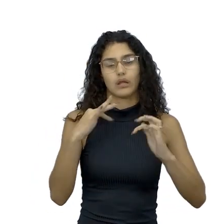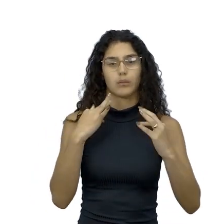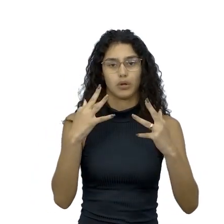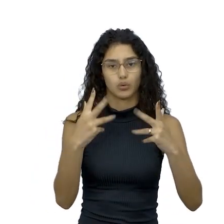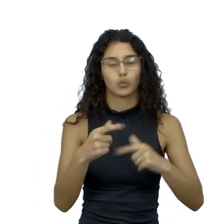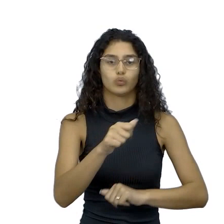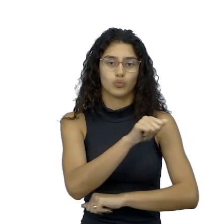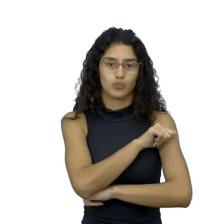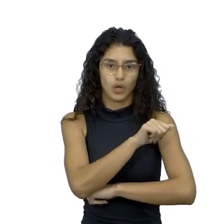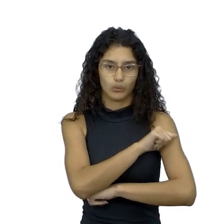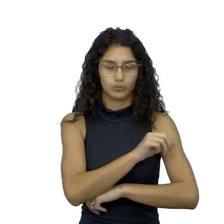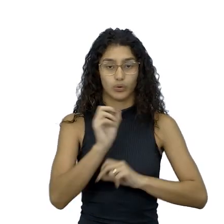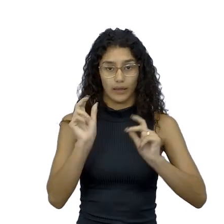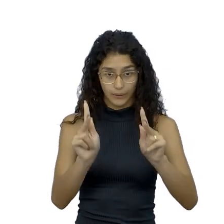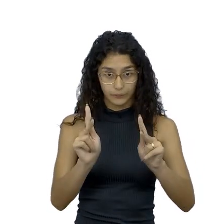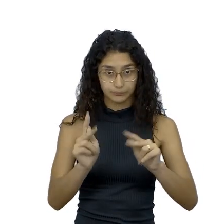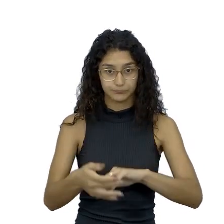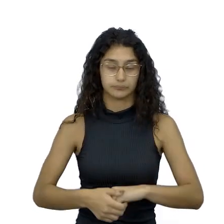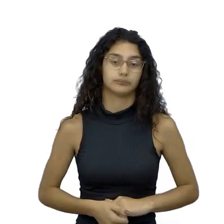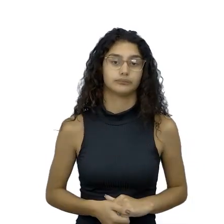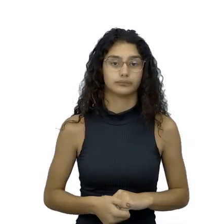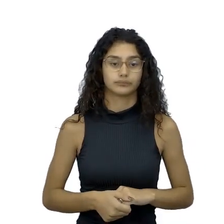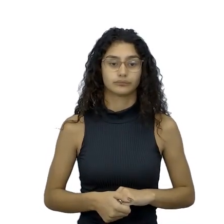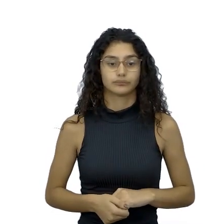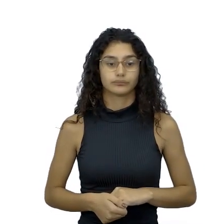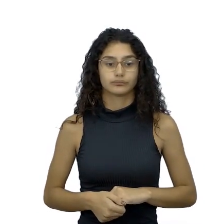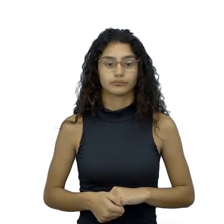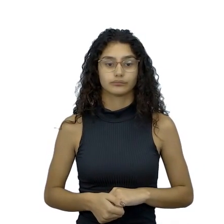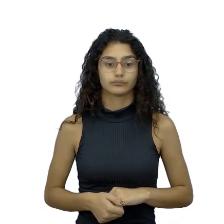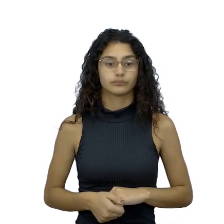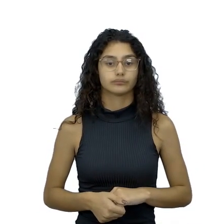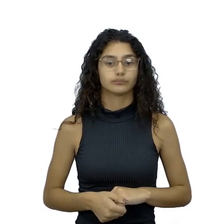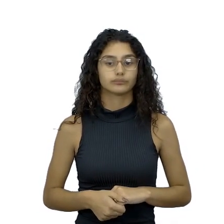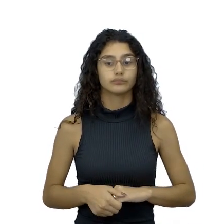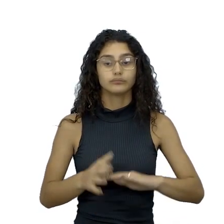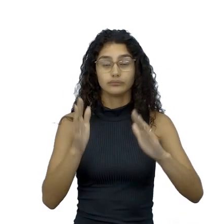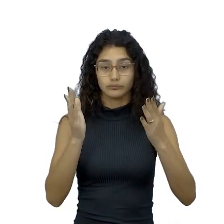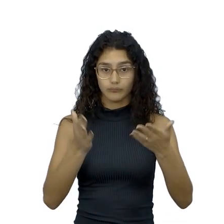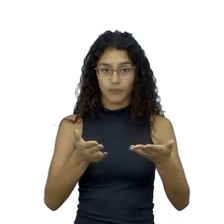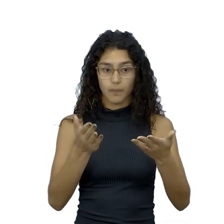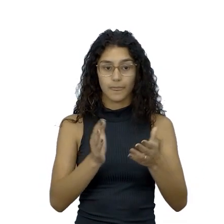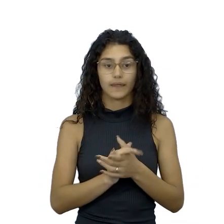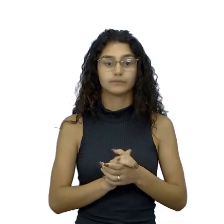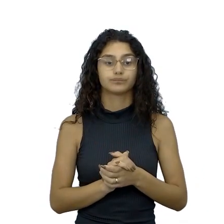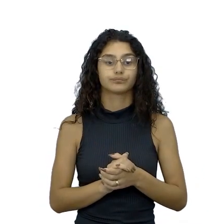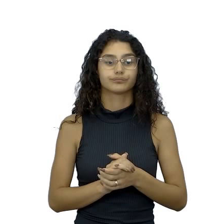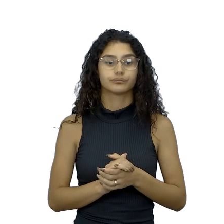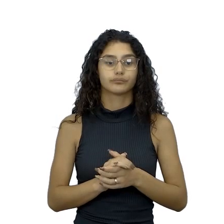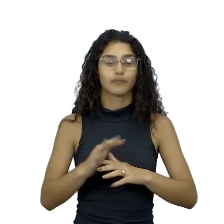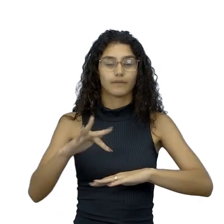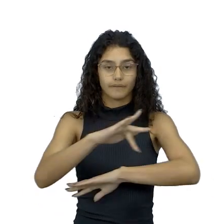os estudantes, tá? Bom, chegamos agora em física. Vamos, então, conhecer um pouquinho aqui que